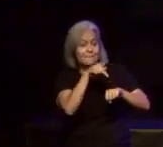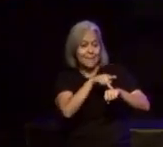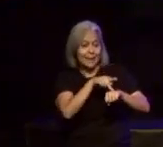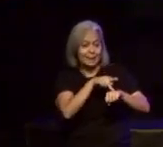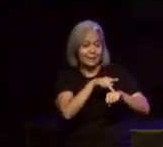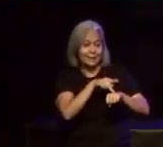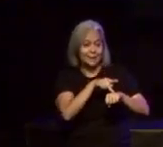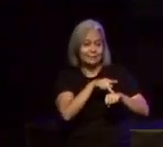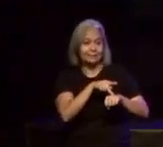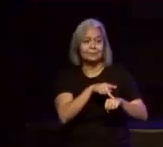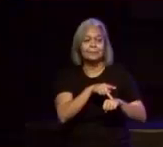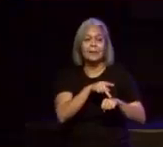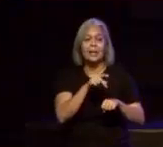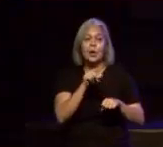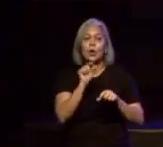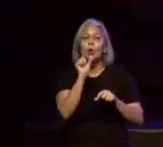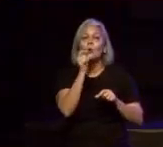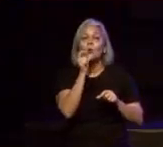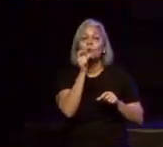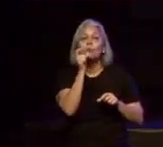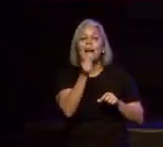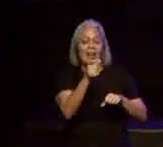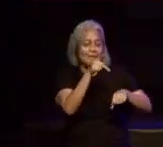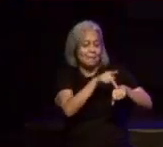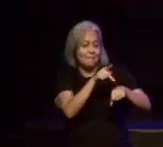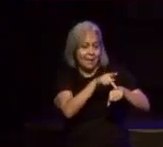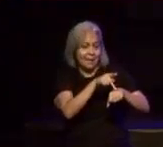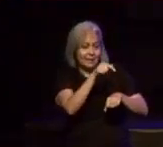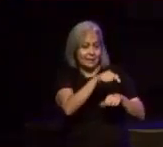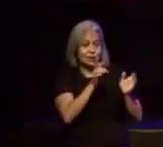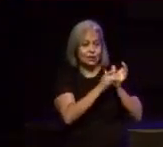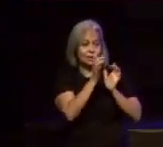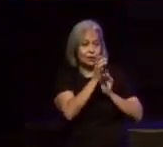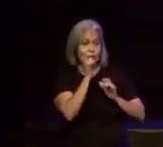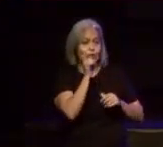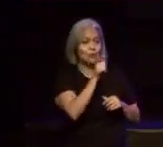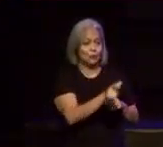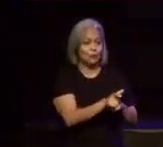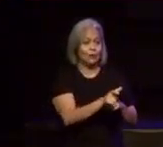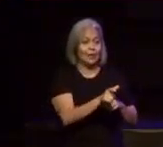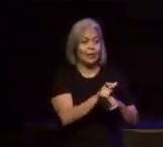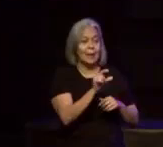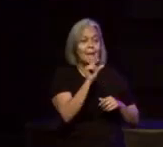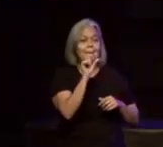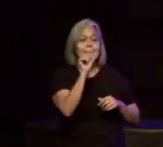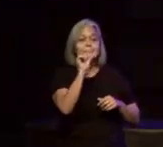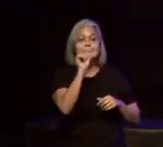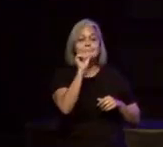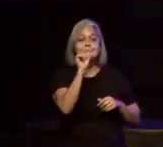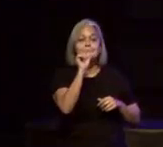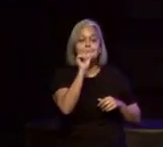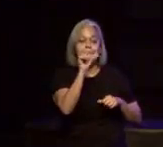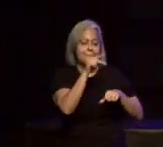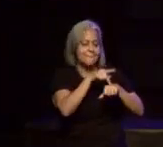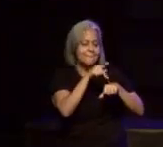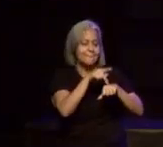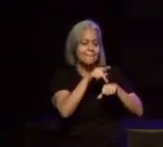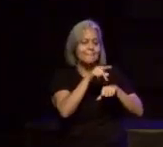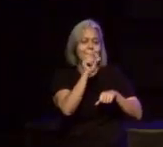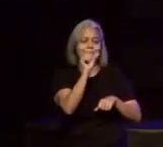significa pequena pedra ou pedrinha. Então quando Jesus fala, e você é